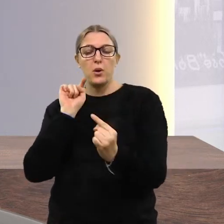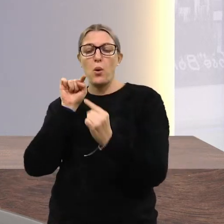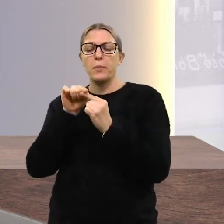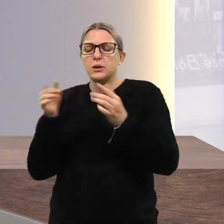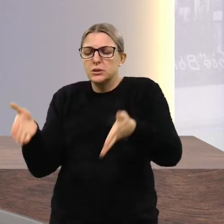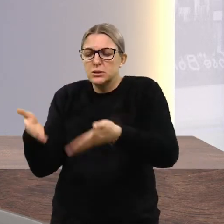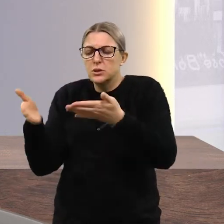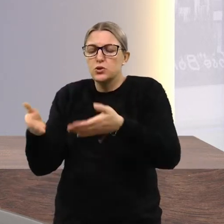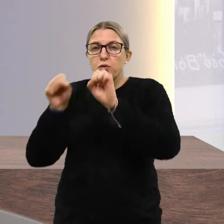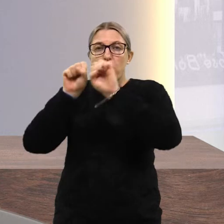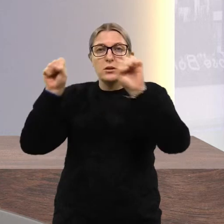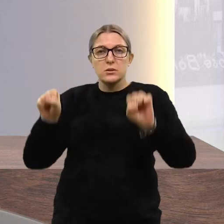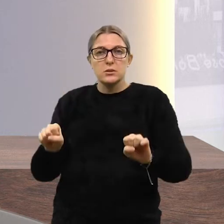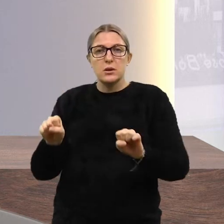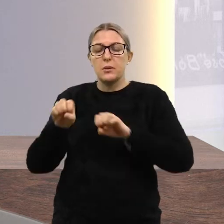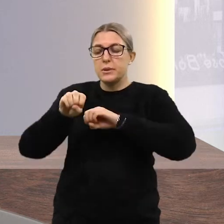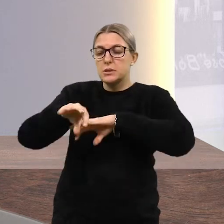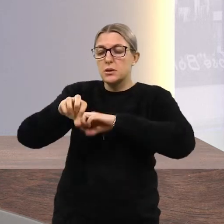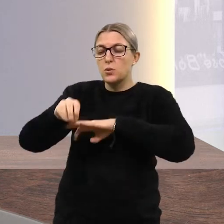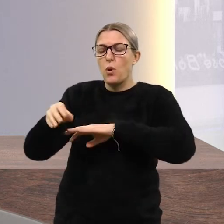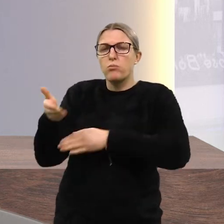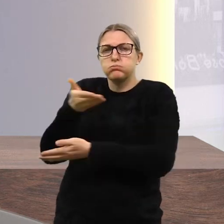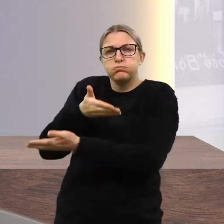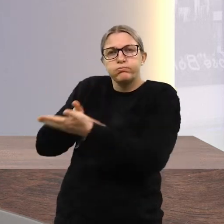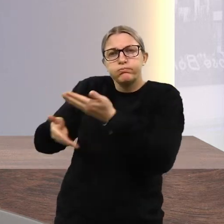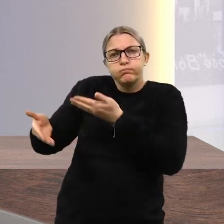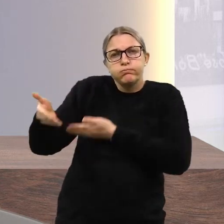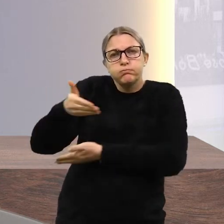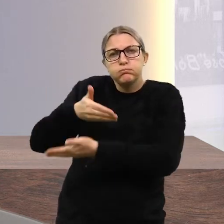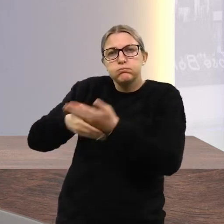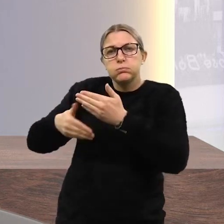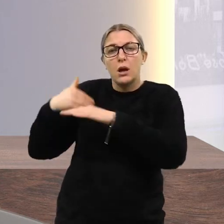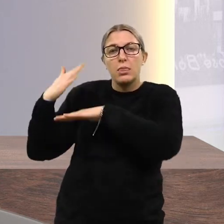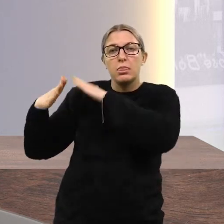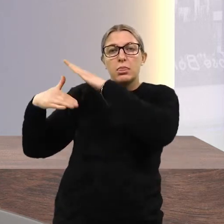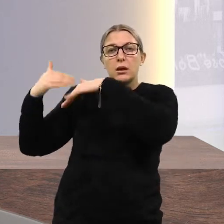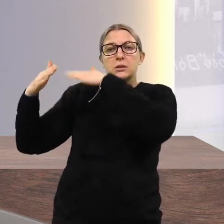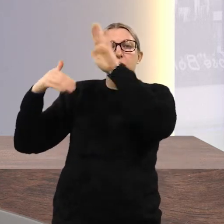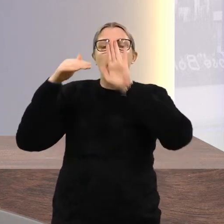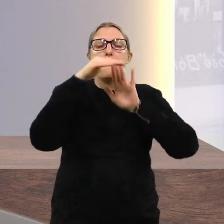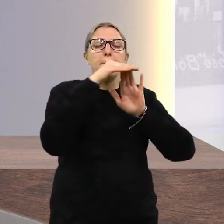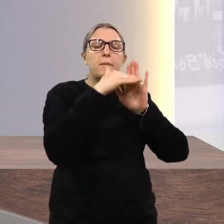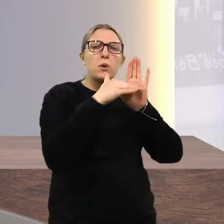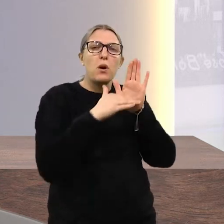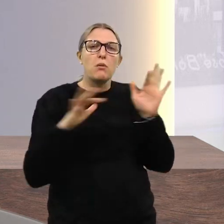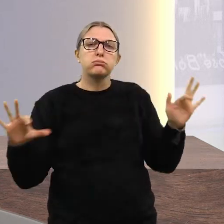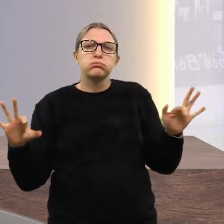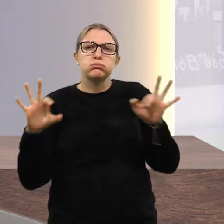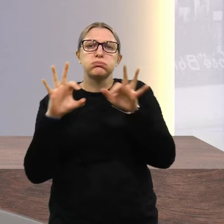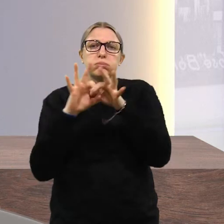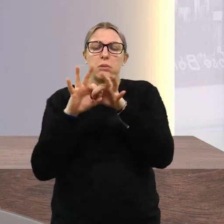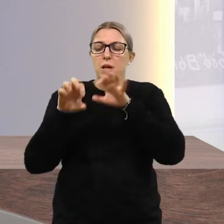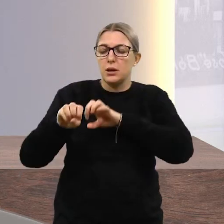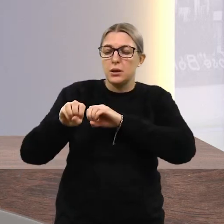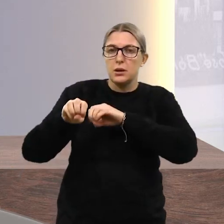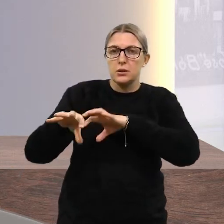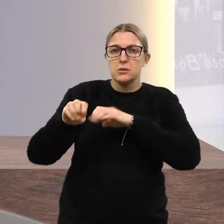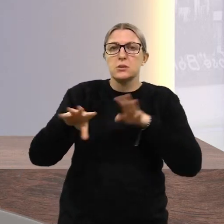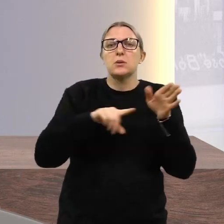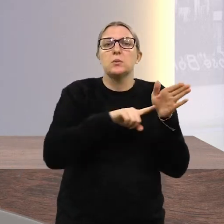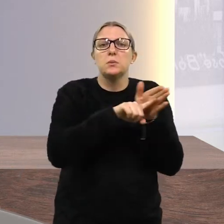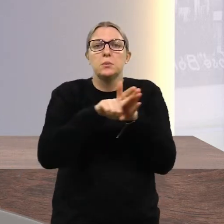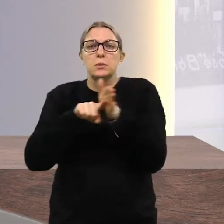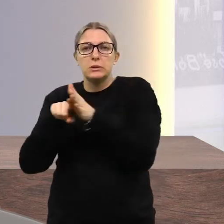os sistemas de ensino em regime de colaboração, de maneira que se desenvolvam programas integrados